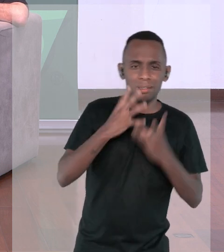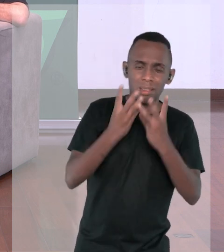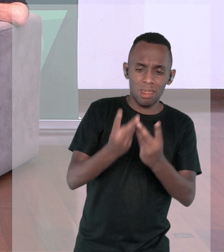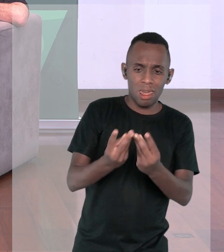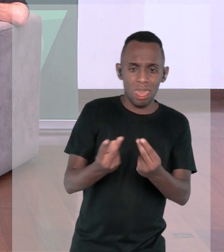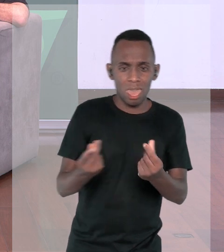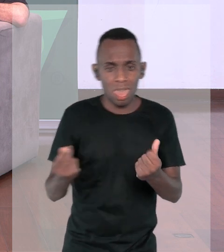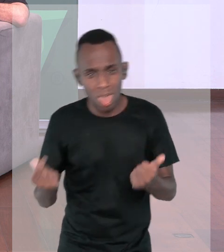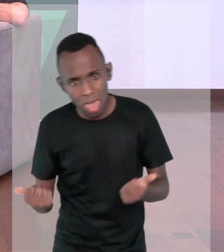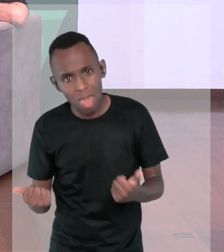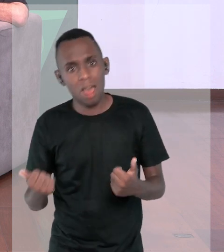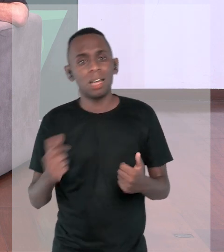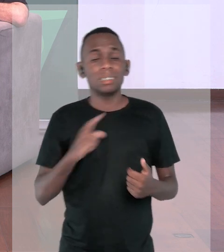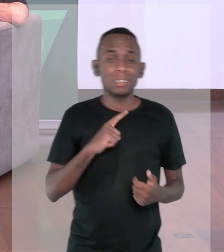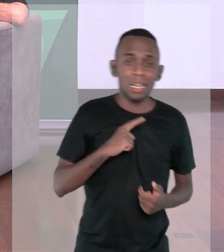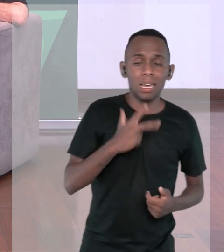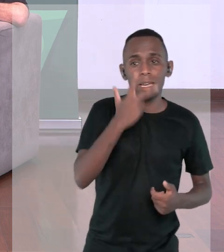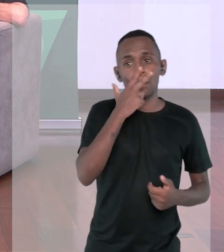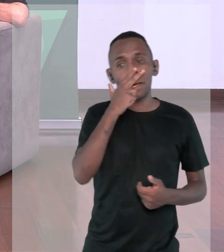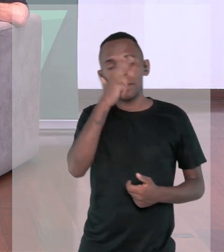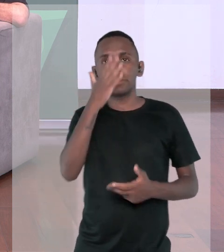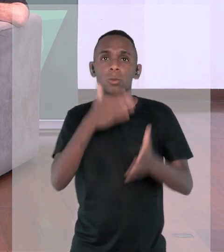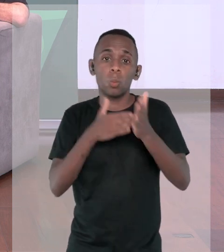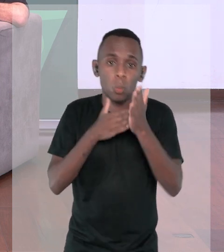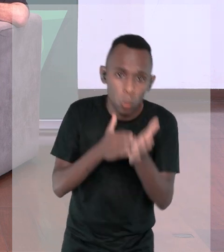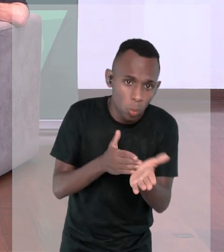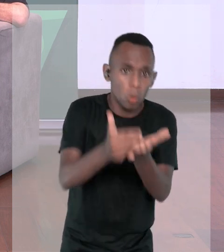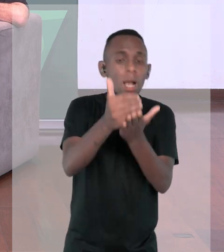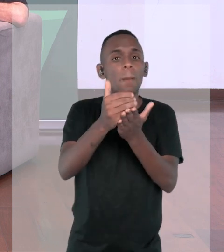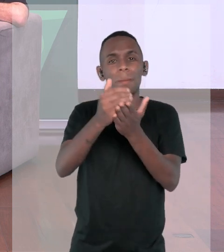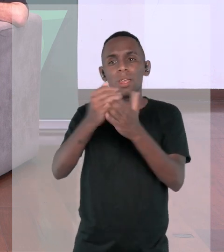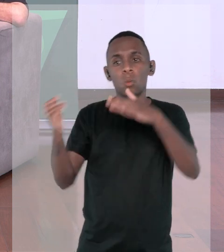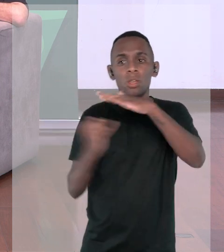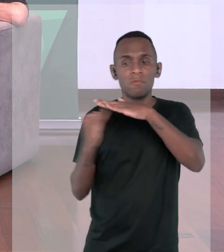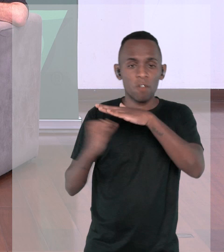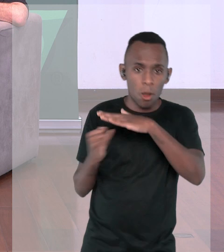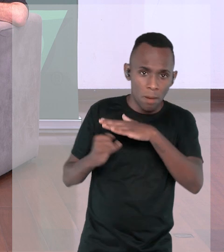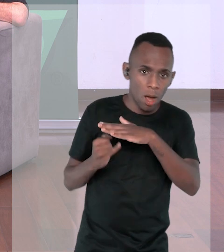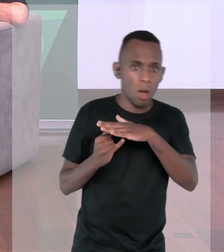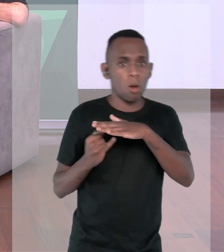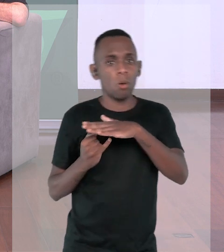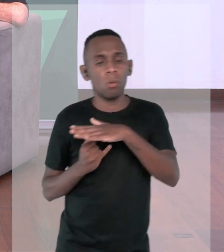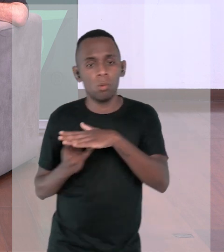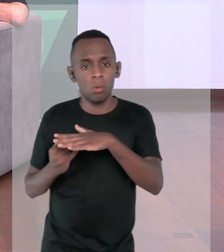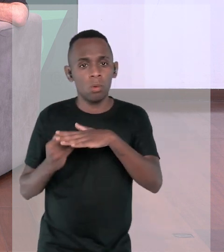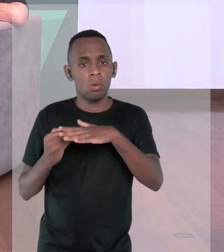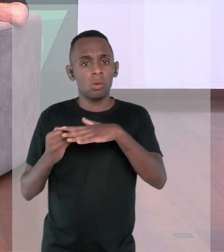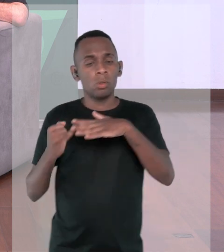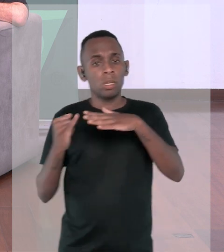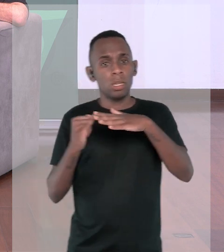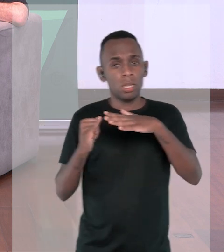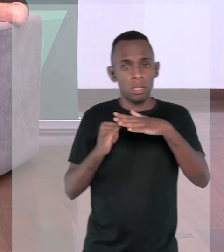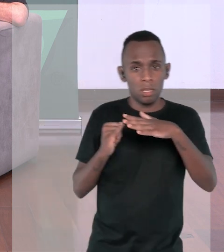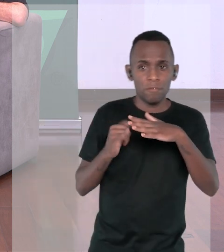minguando? Há uma tendência no ar vamos dizer assim, de uma informalização dessa comunicação